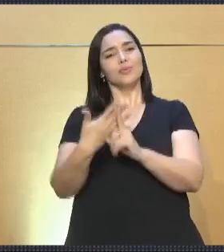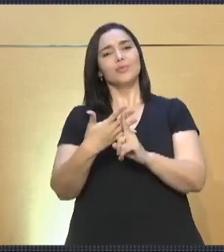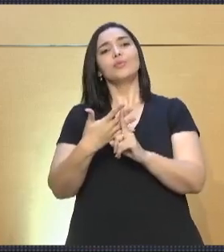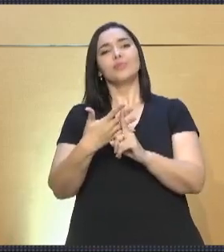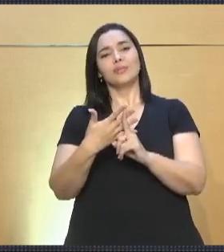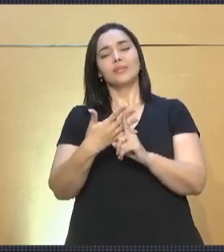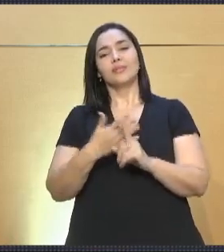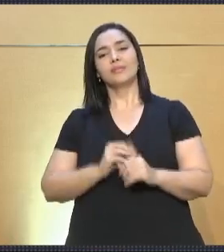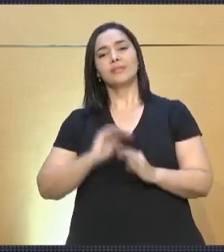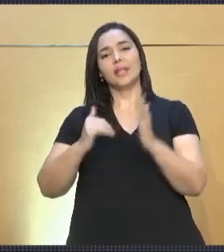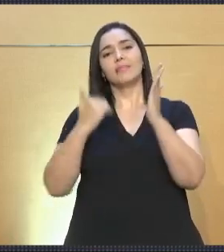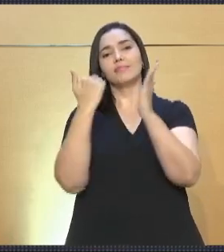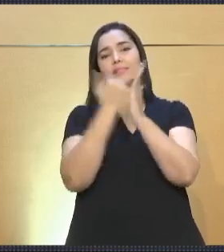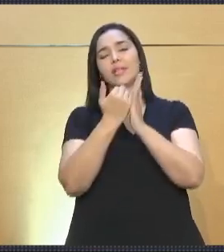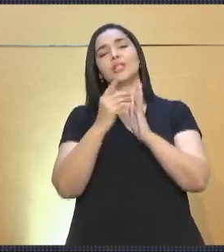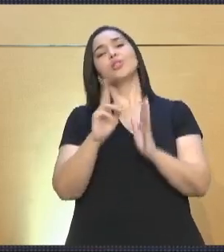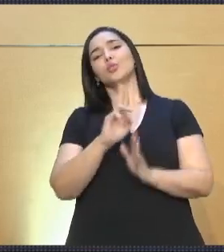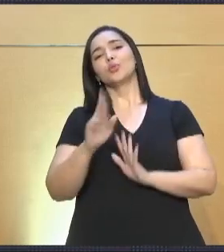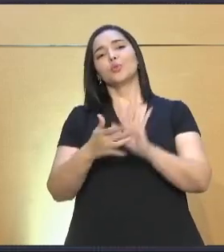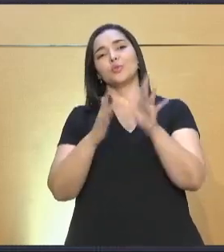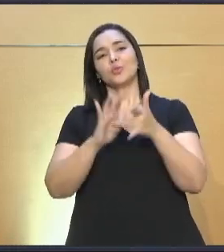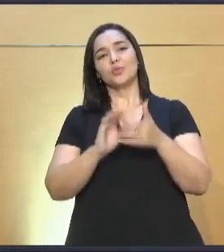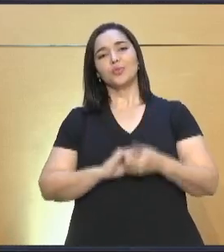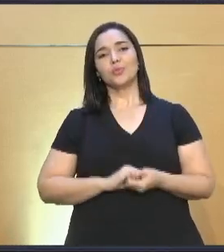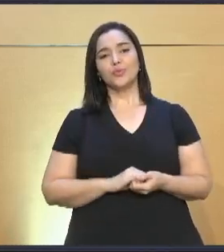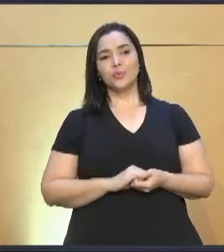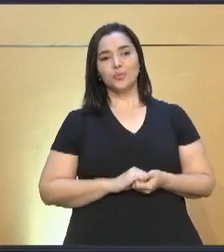e prospere em nome de Jesus.